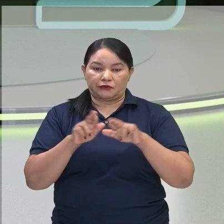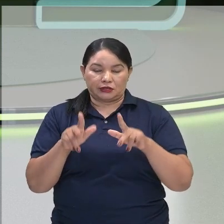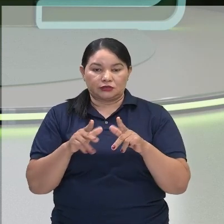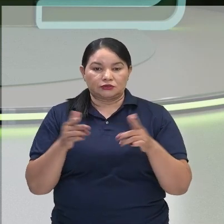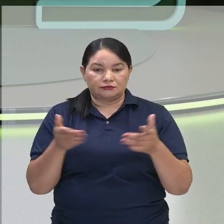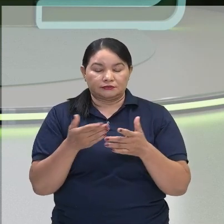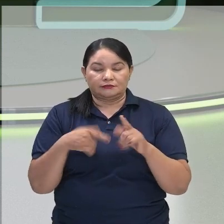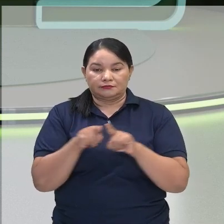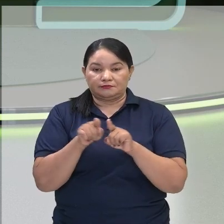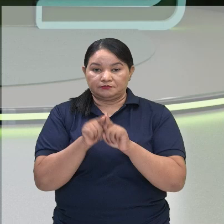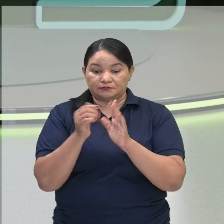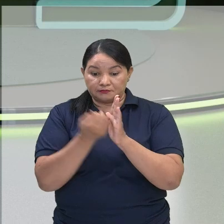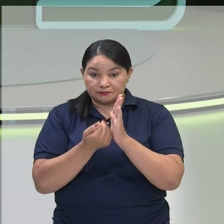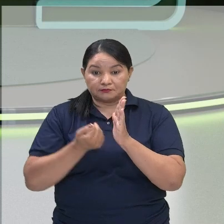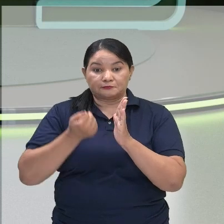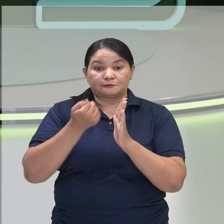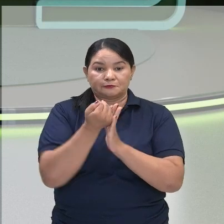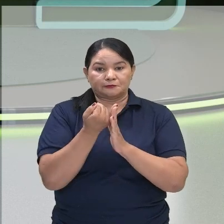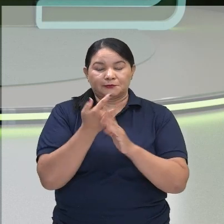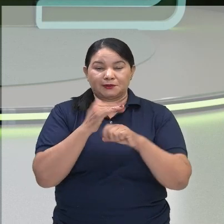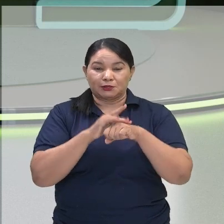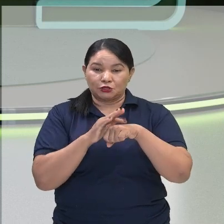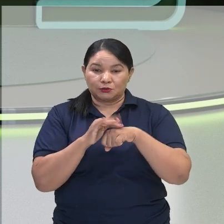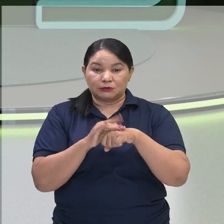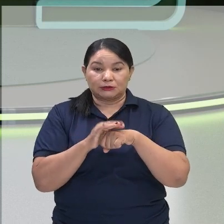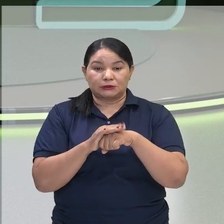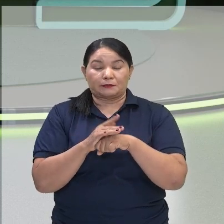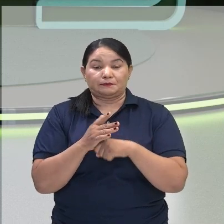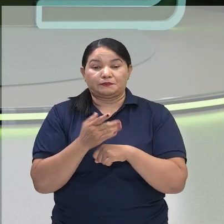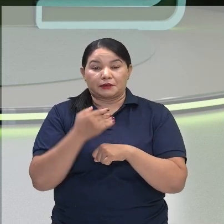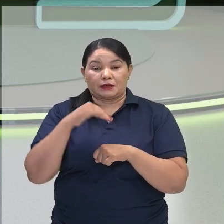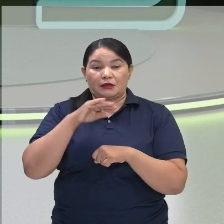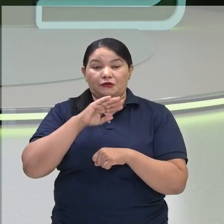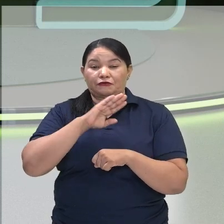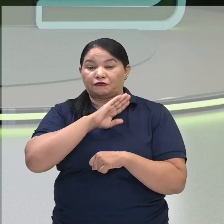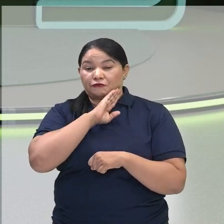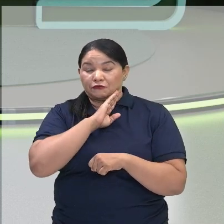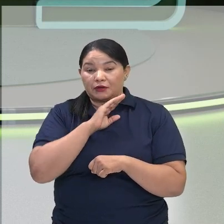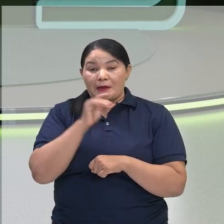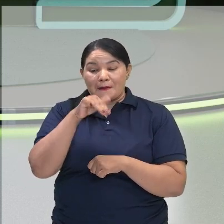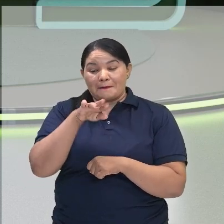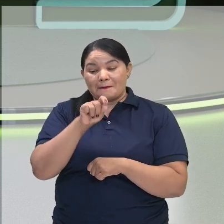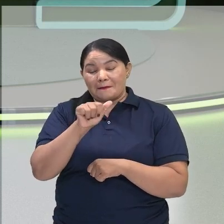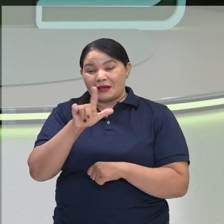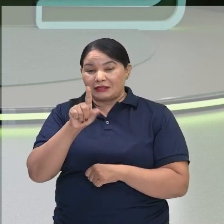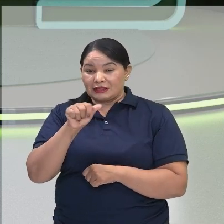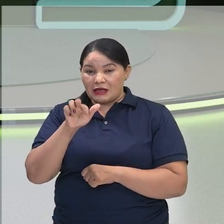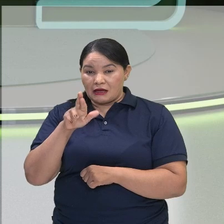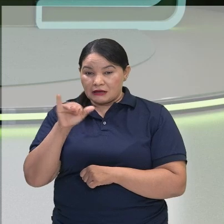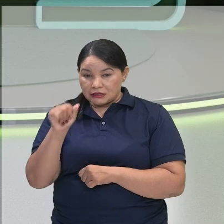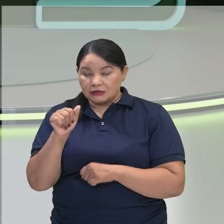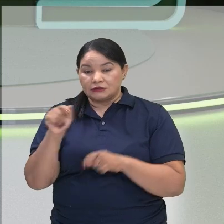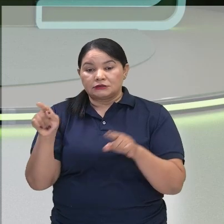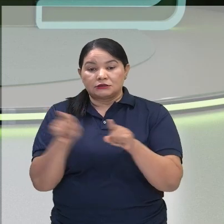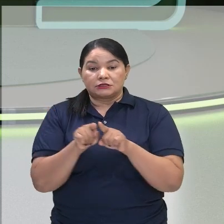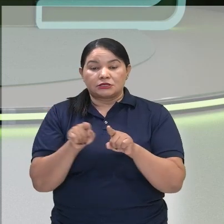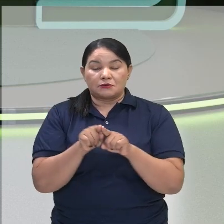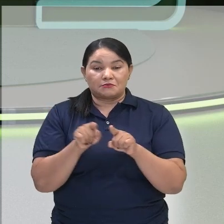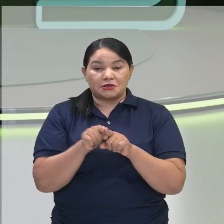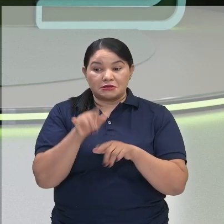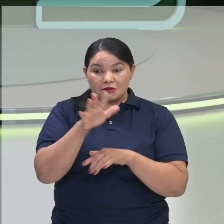houve um aumento de doenças como a malária, por exemplo. Quando você devasta uma área de vegetação, você